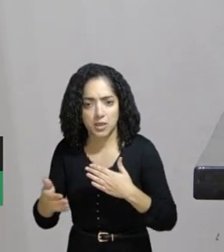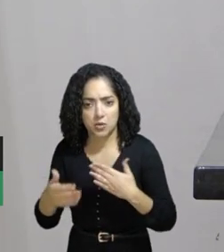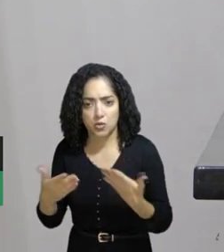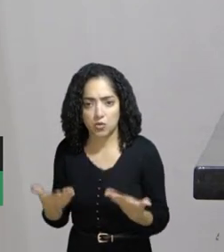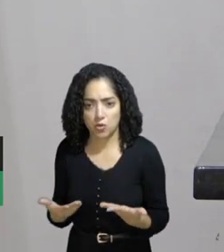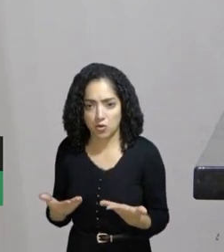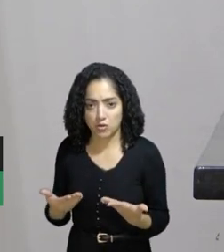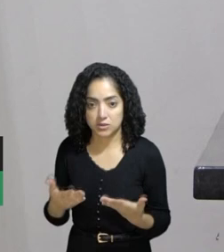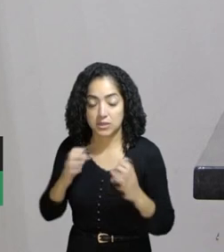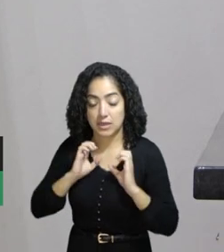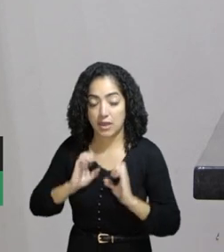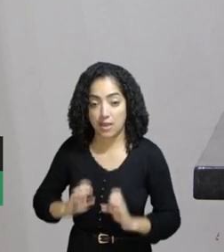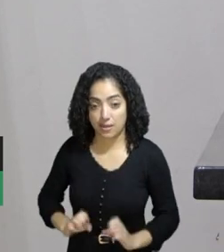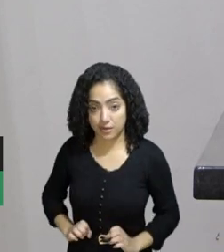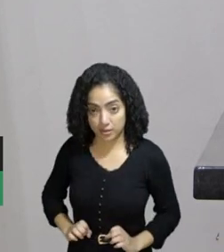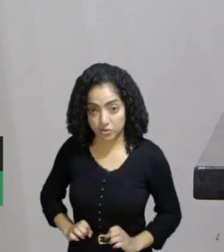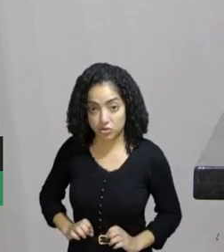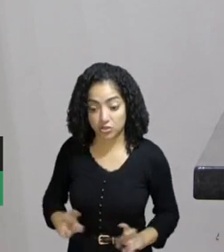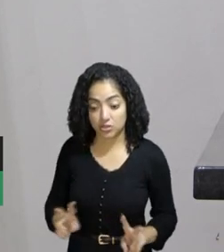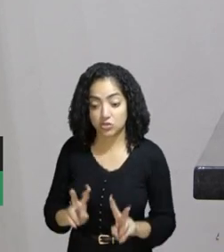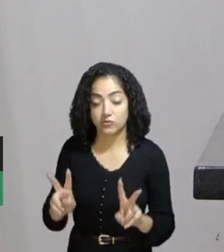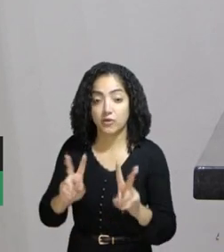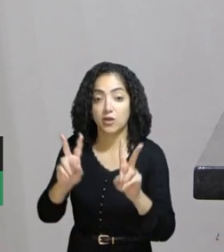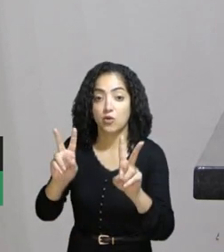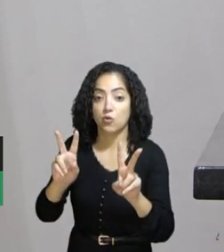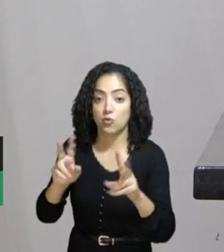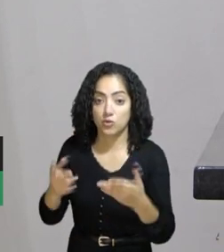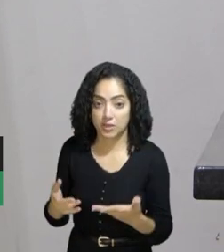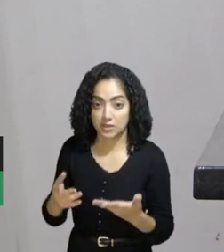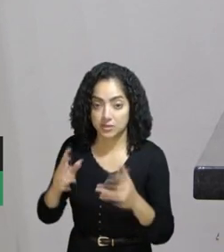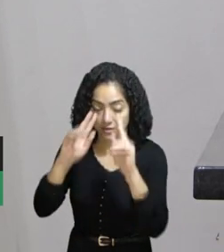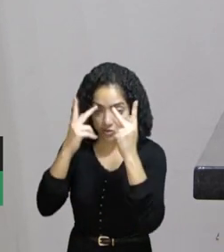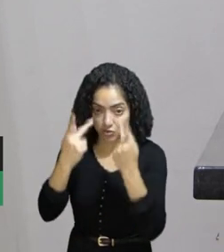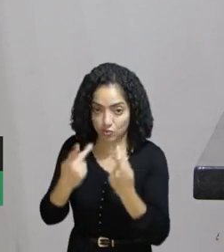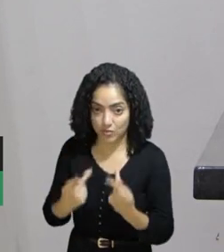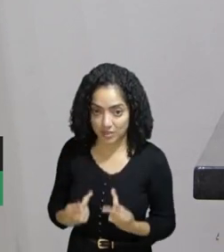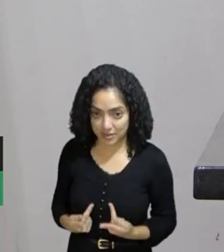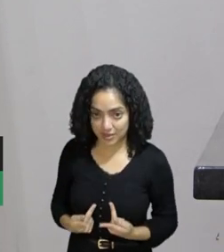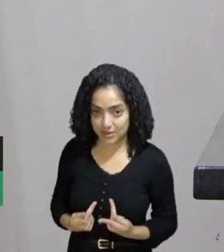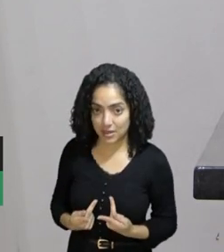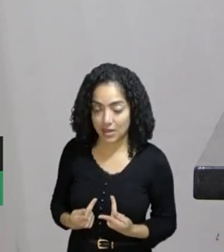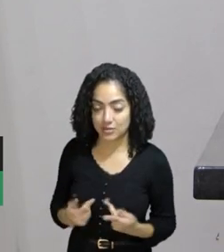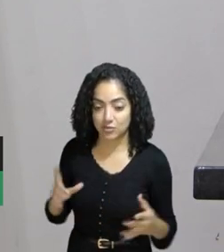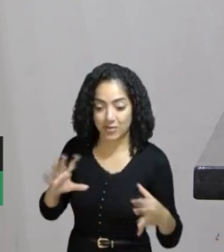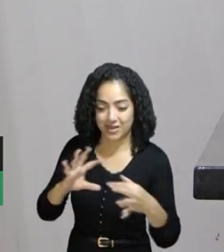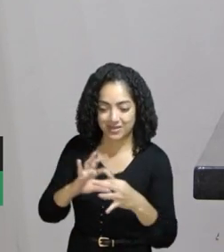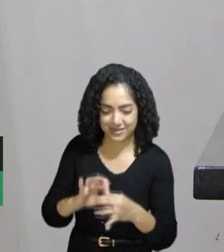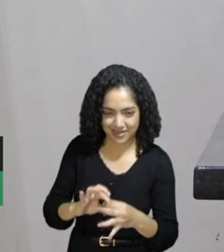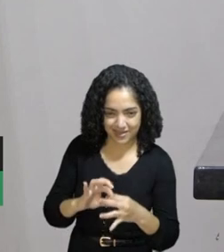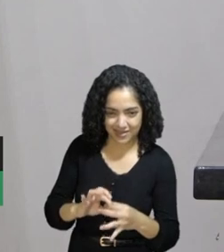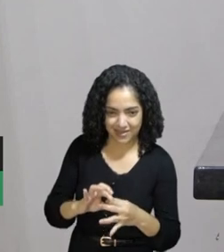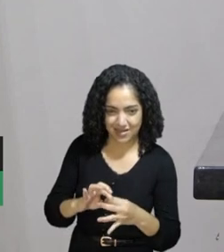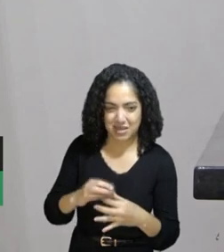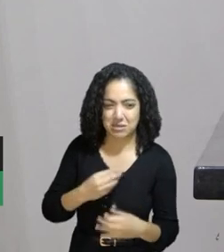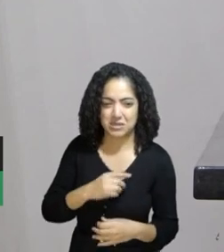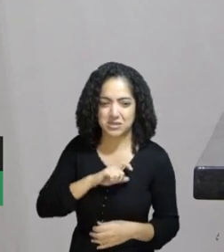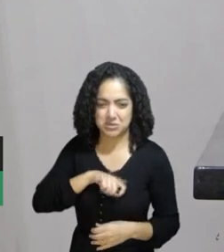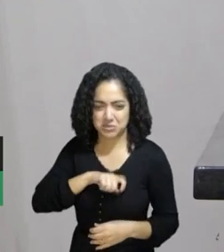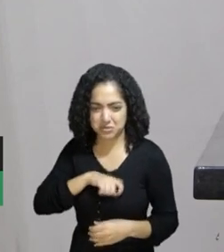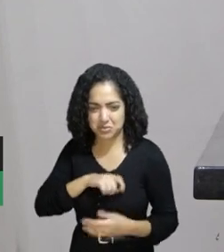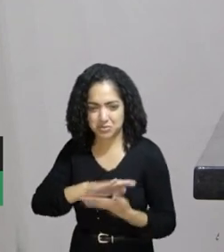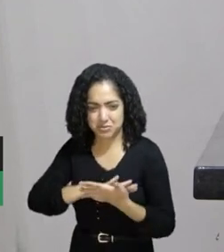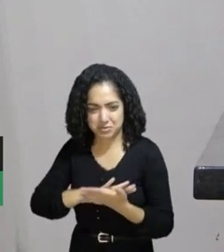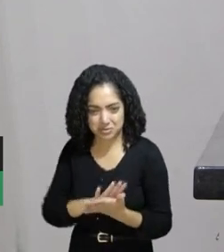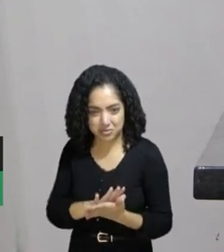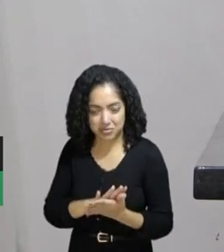natureza ética, de valores e de humanidade para se aliar a tudo que existe de pior no